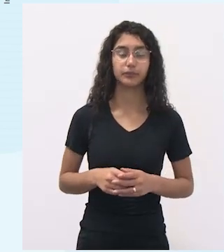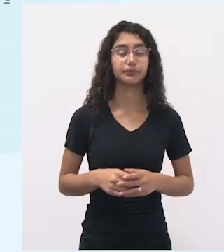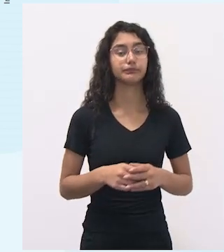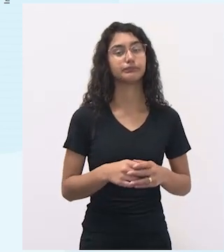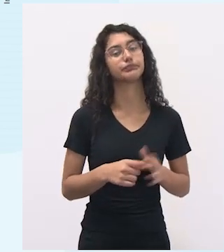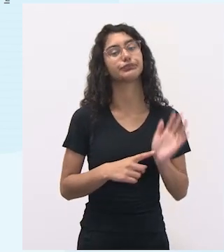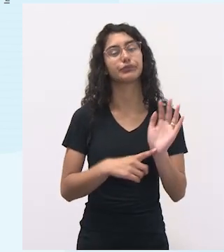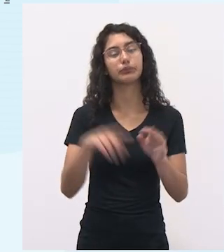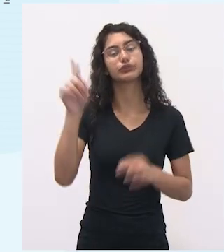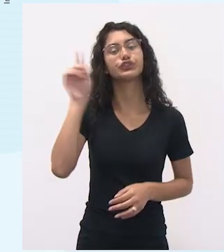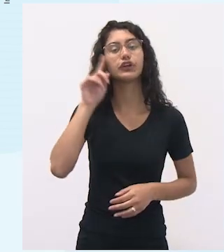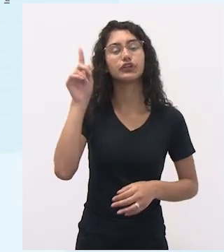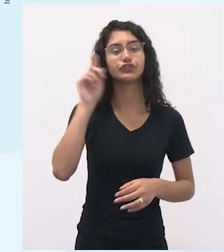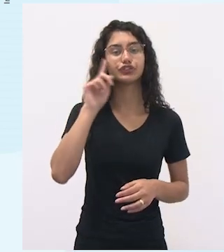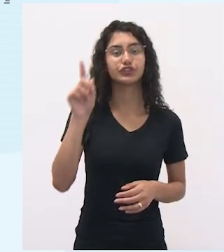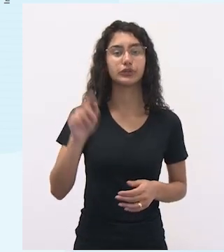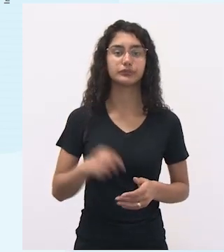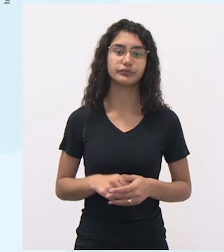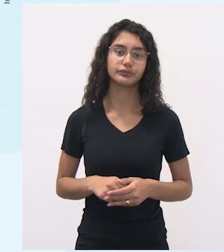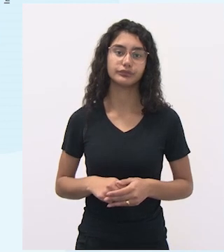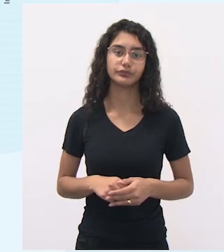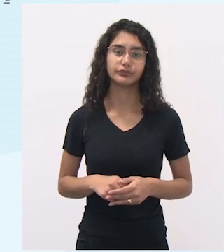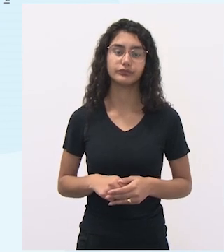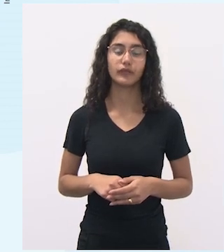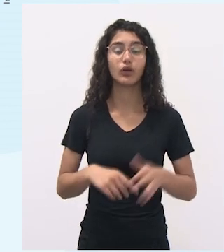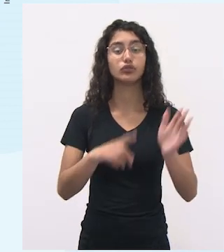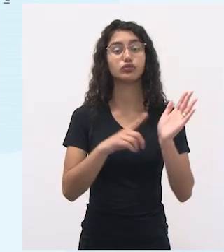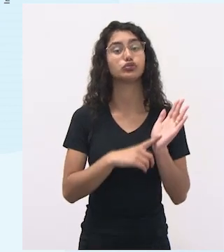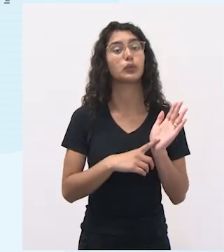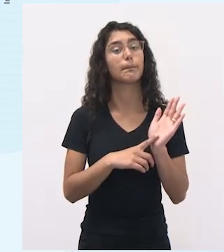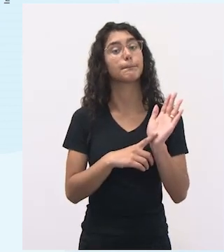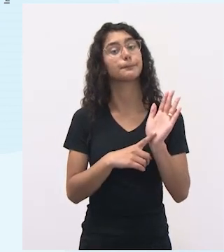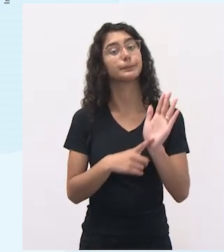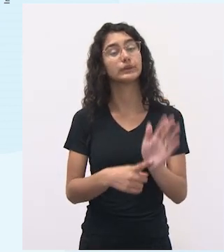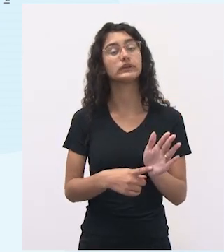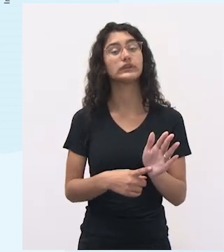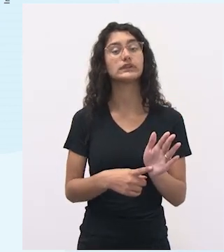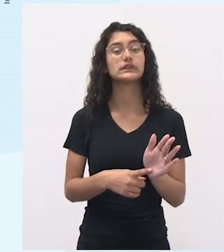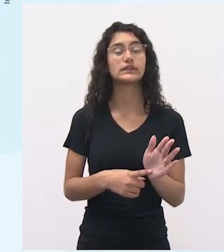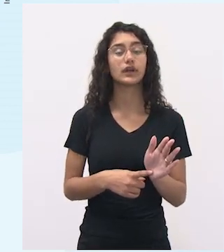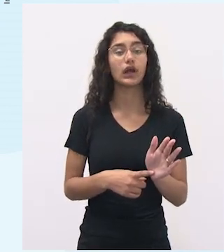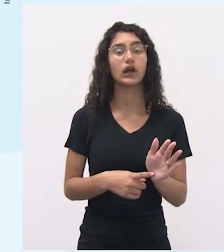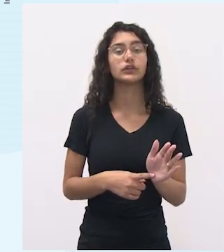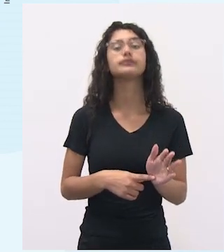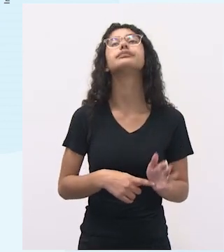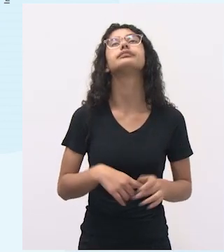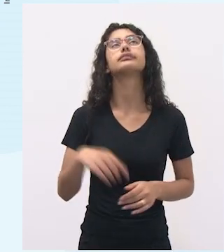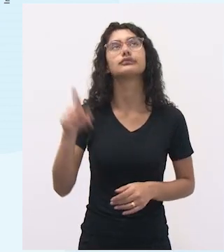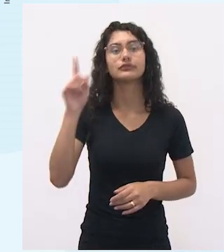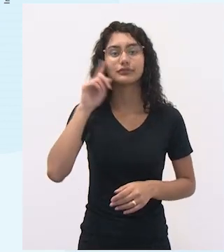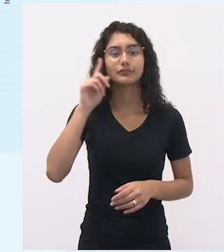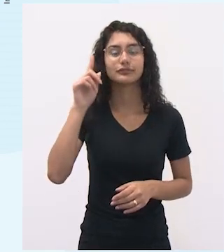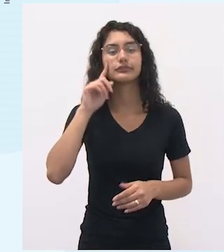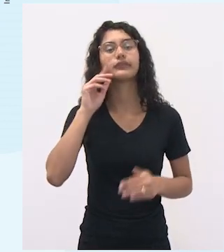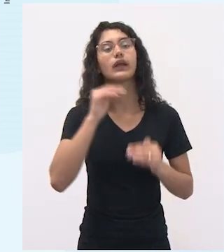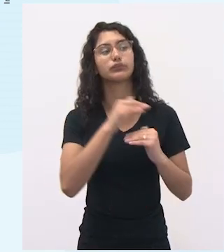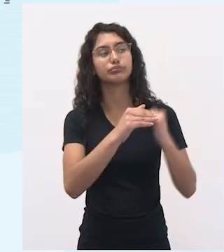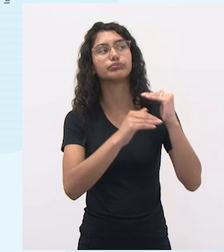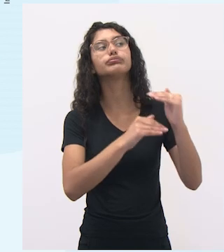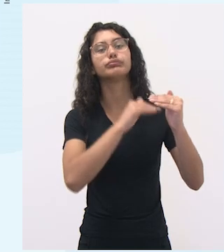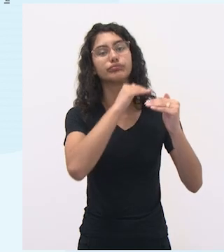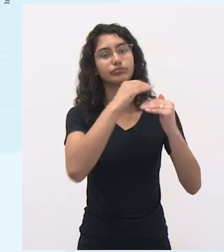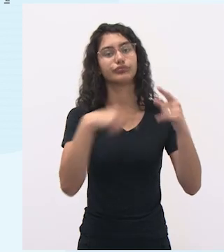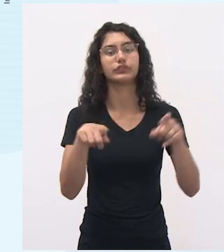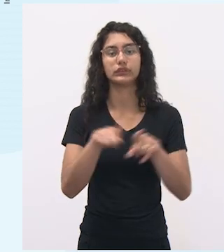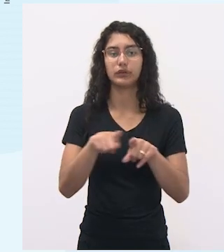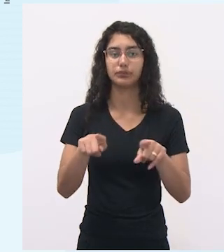que é popular para todos nós, para a gente mostrar que, mesmo assim, algo coloquial do dia a dia, a gente tem níveis de gradação. Então, eu